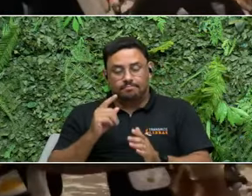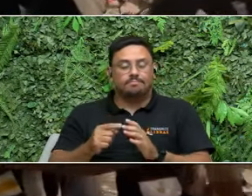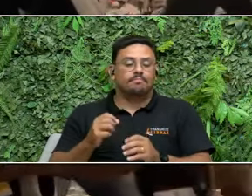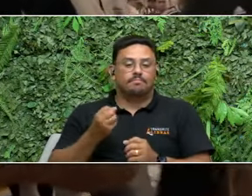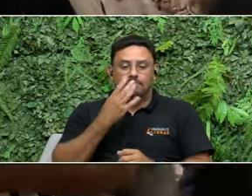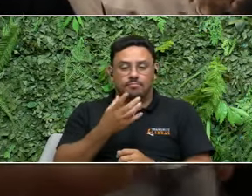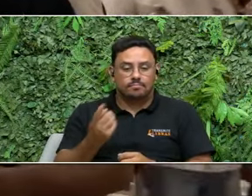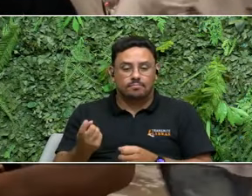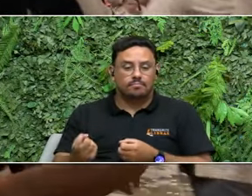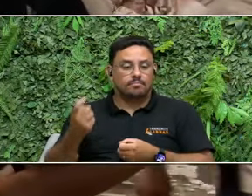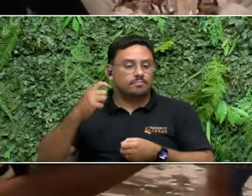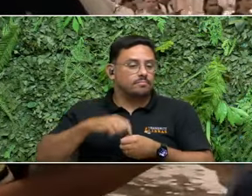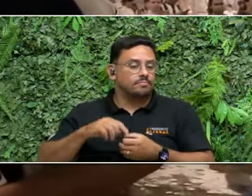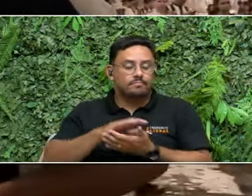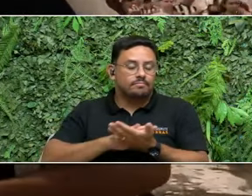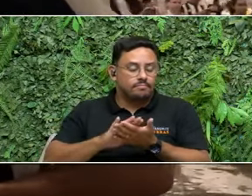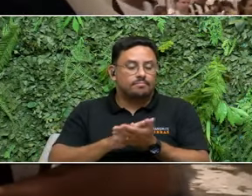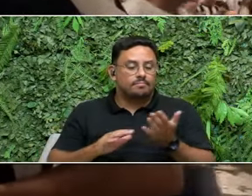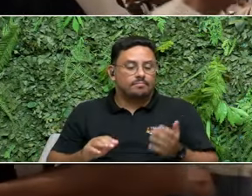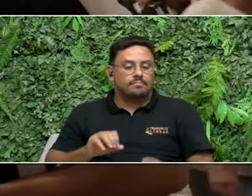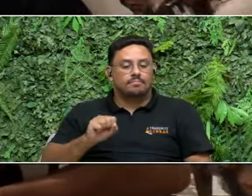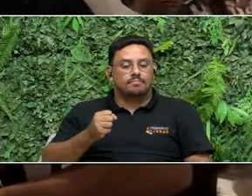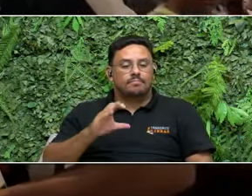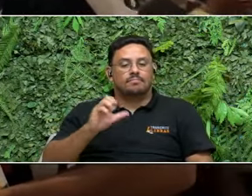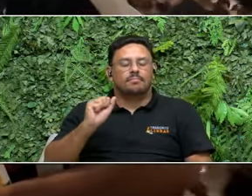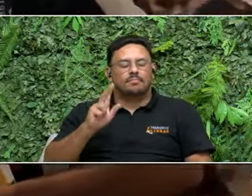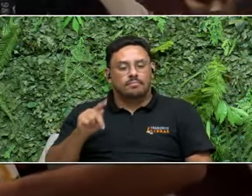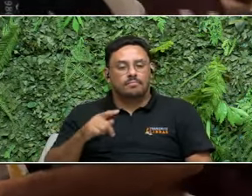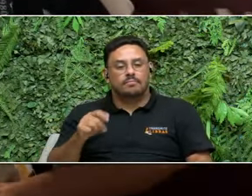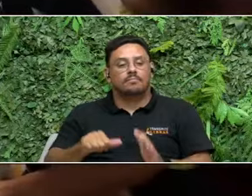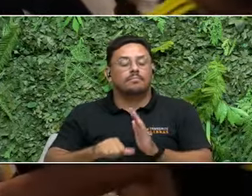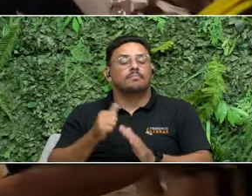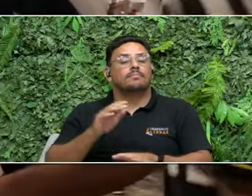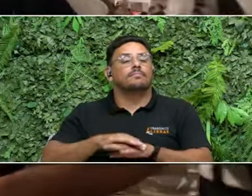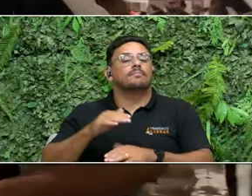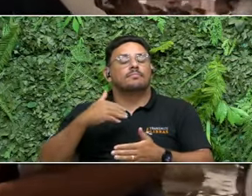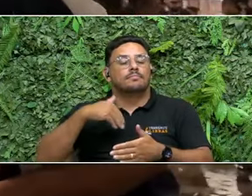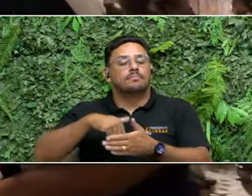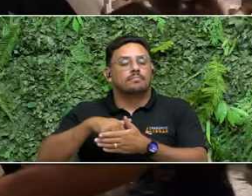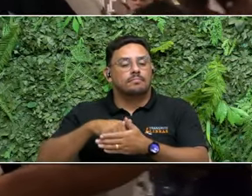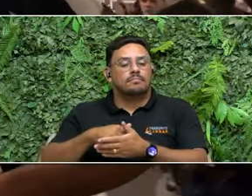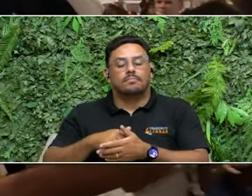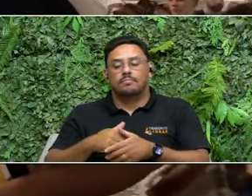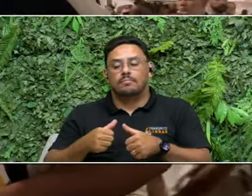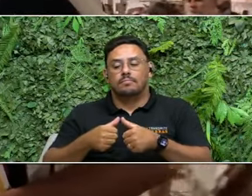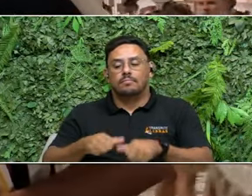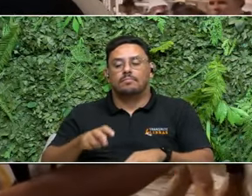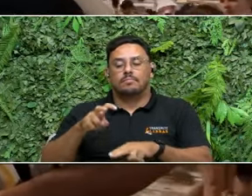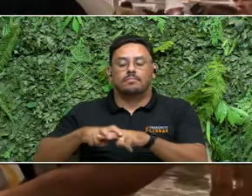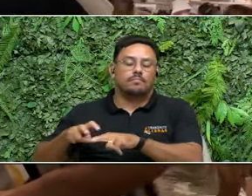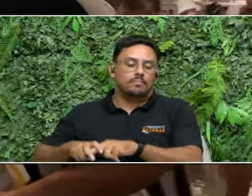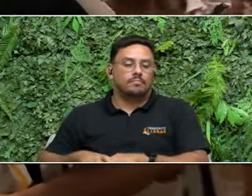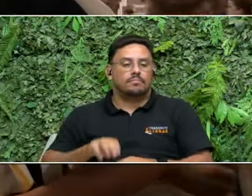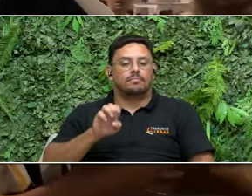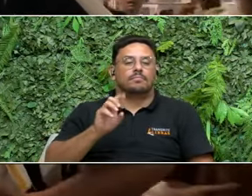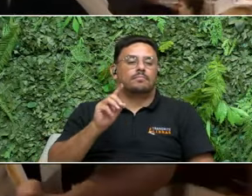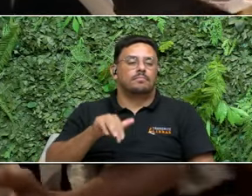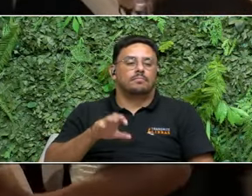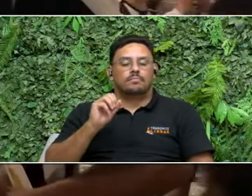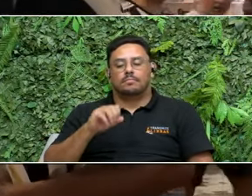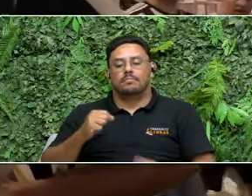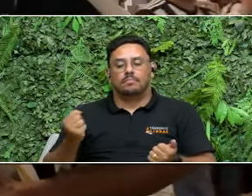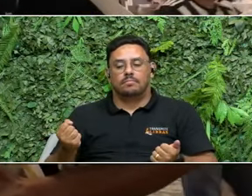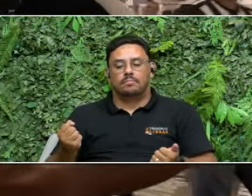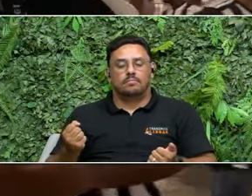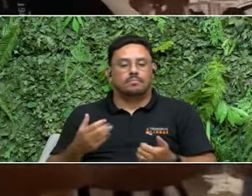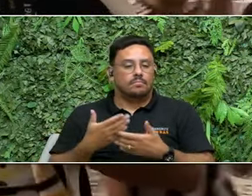que quando ele voltou ele não jogou bola o Scarpe é a contratação mais cara uma das mais caras do futebol brasileiro ficar no banco com Igor Gomes e colocar o edenilso não colocar o Scarpe